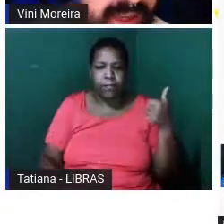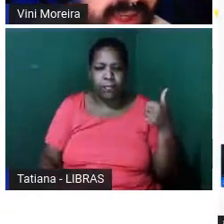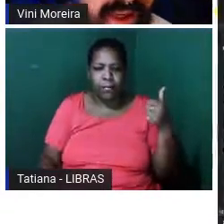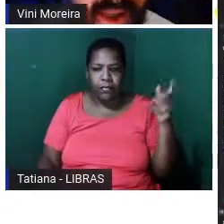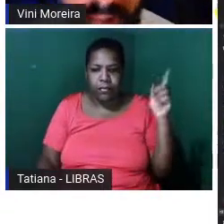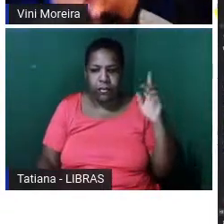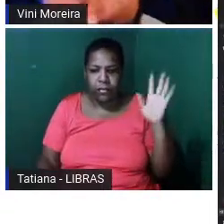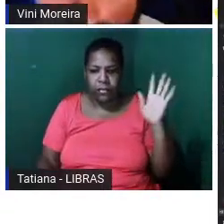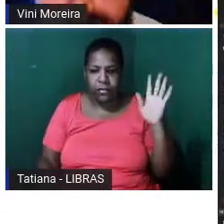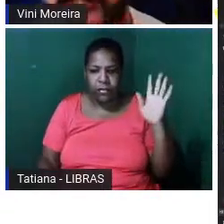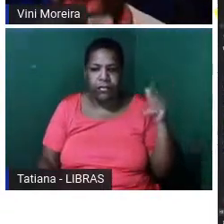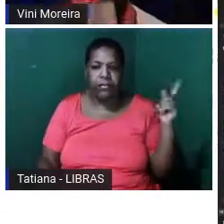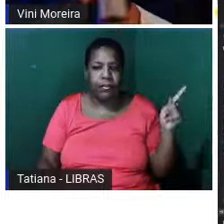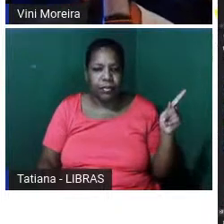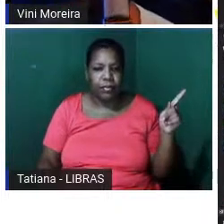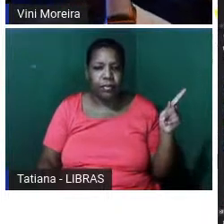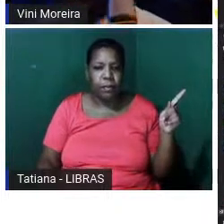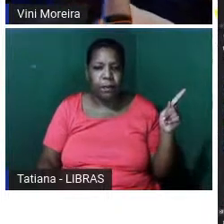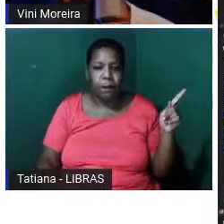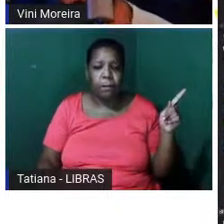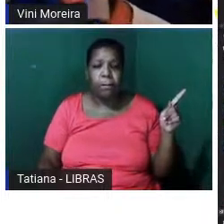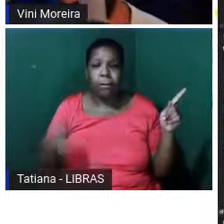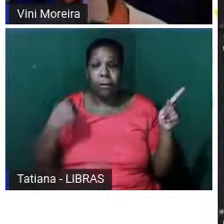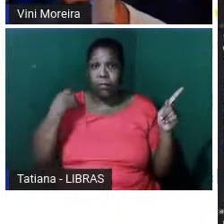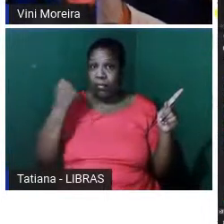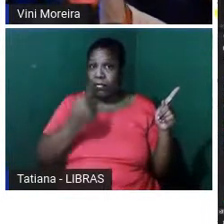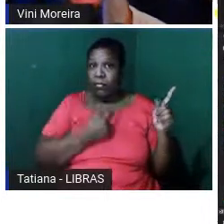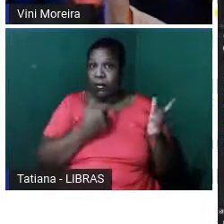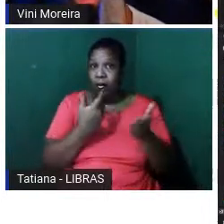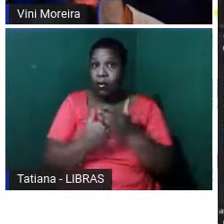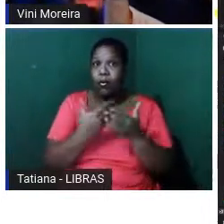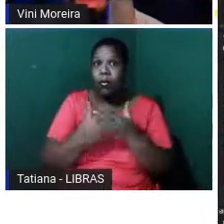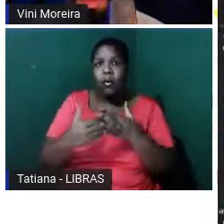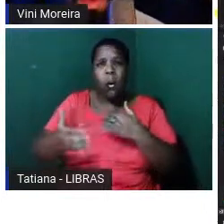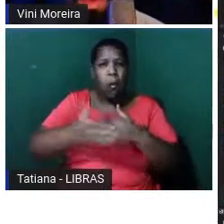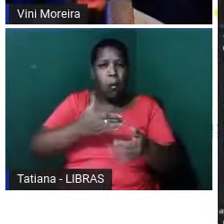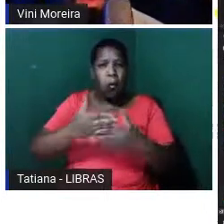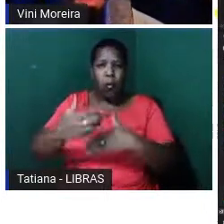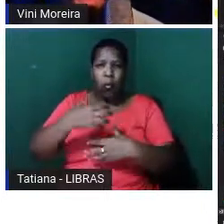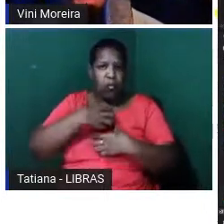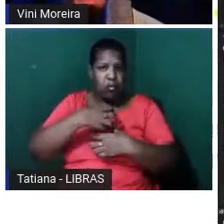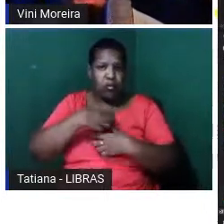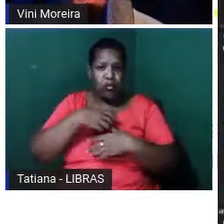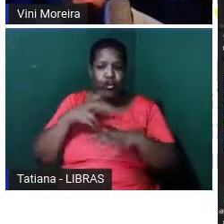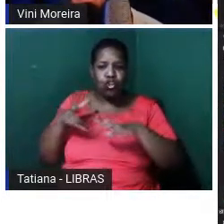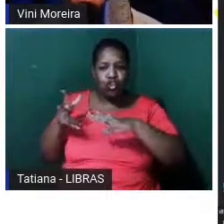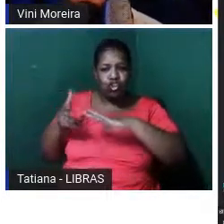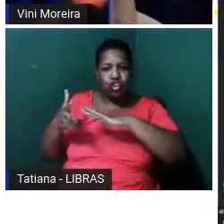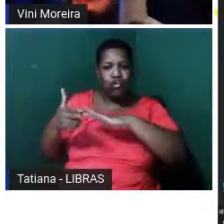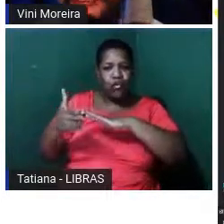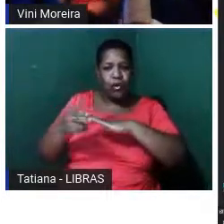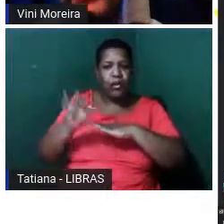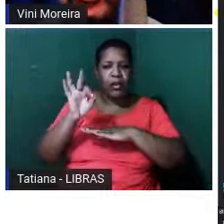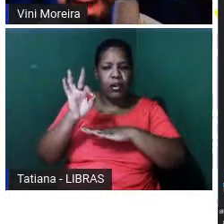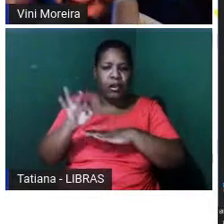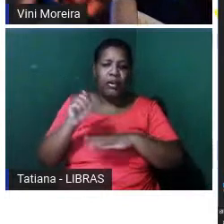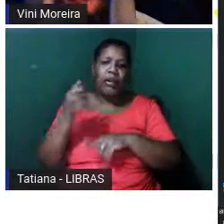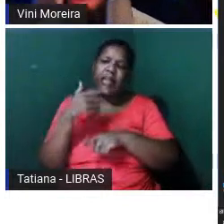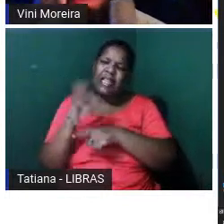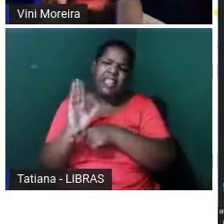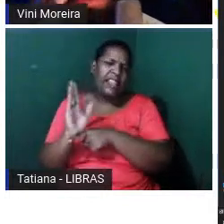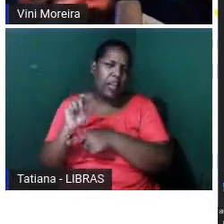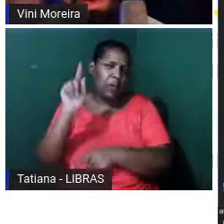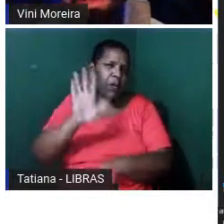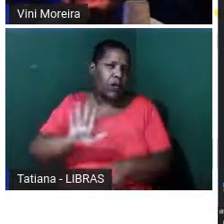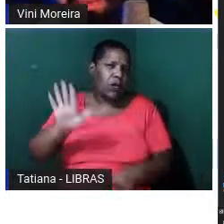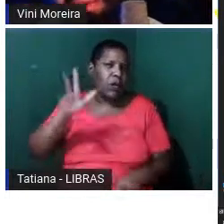beleza é quando a gente estuda qualquer tipo de edição ou cinema em geral